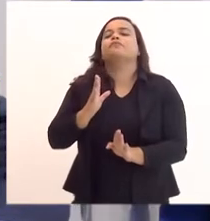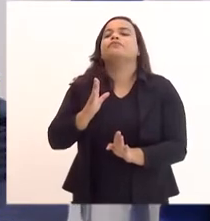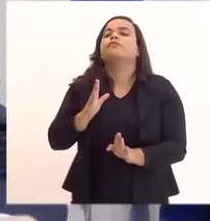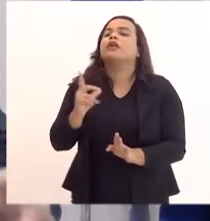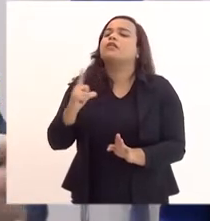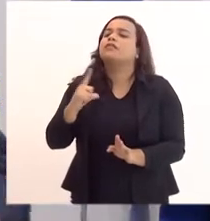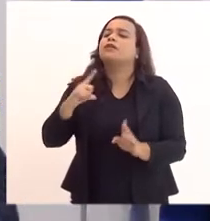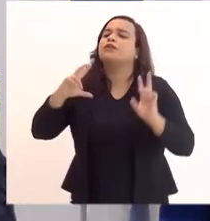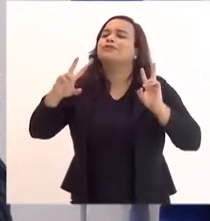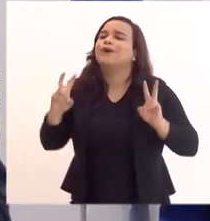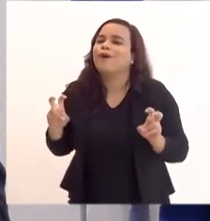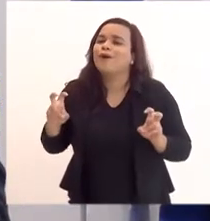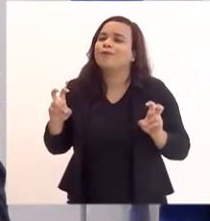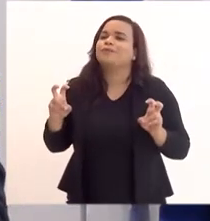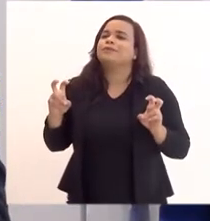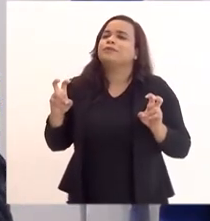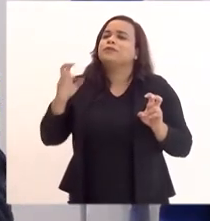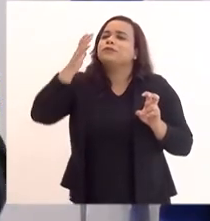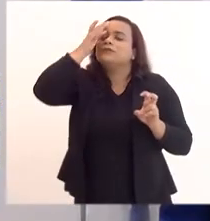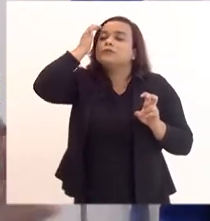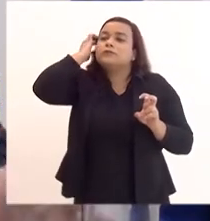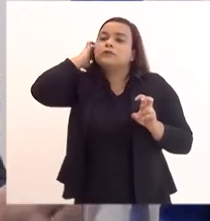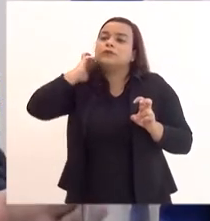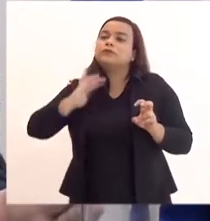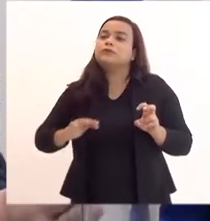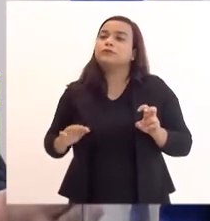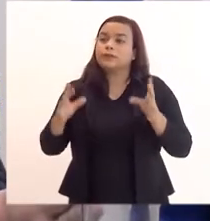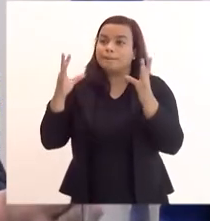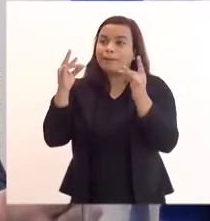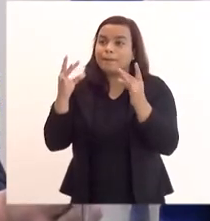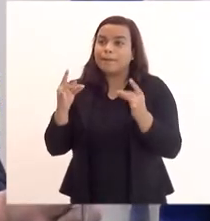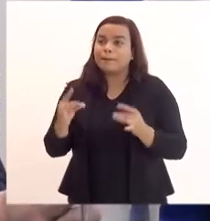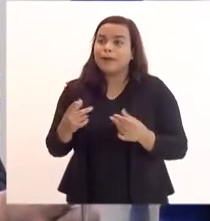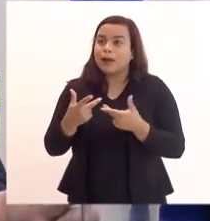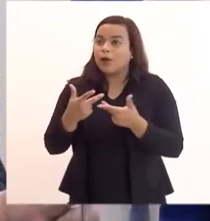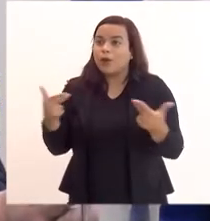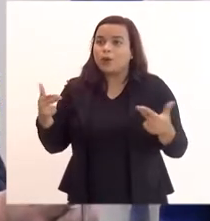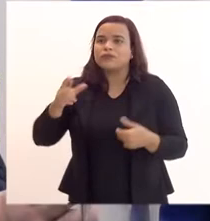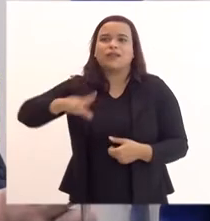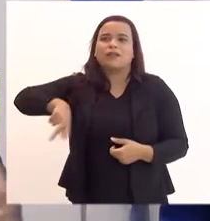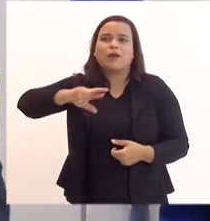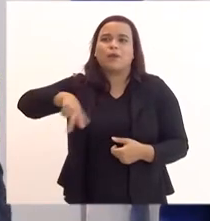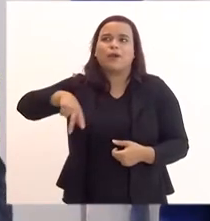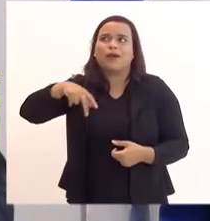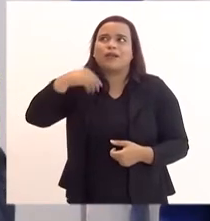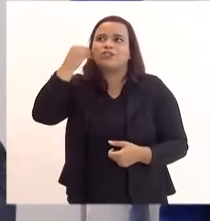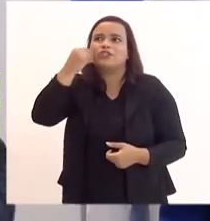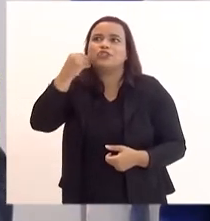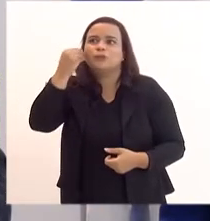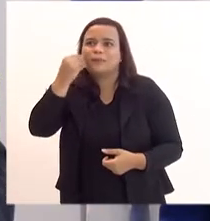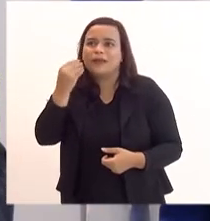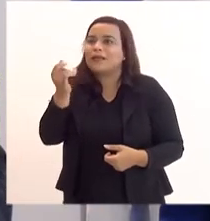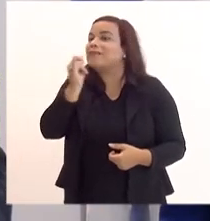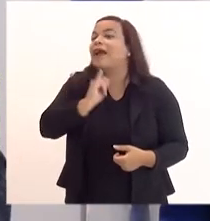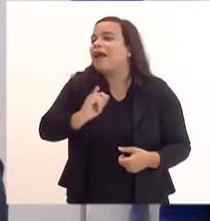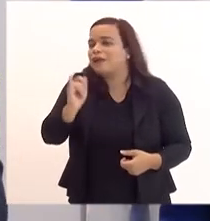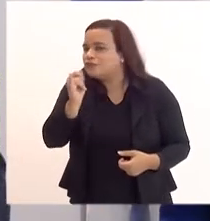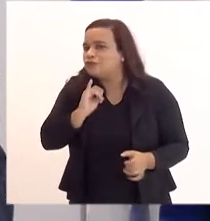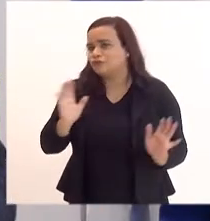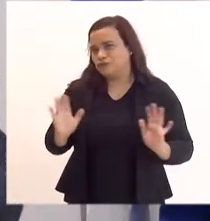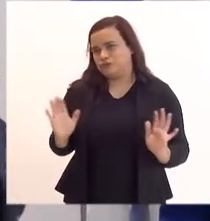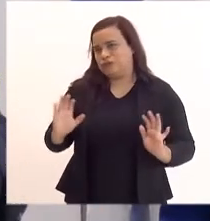a respeito de uma disposição de algo que não está de forma experimental ainda. Ainda que seja...